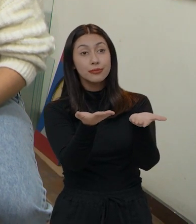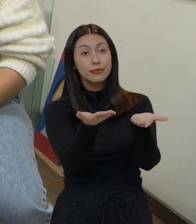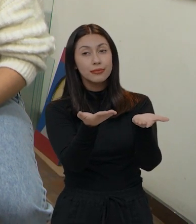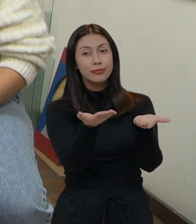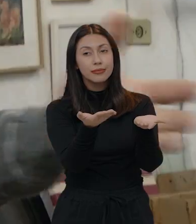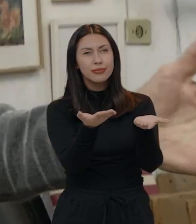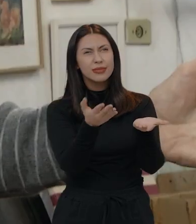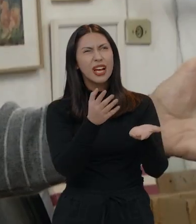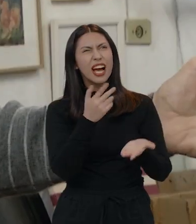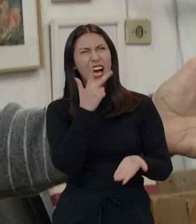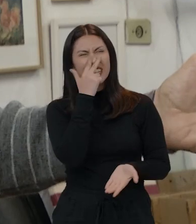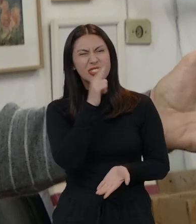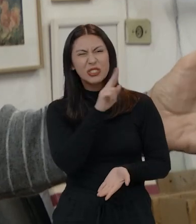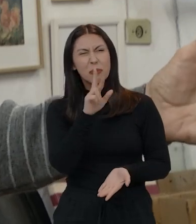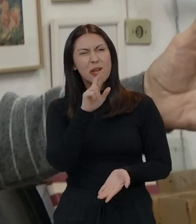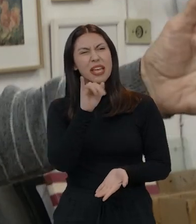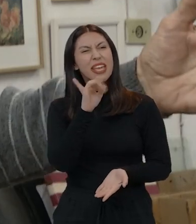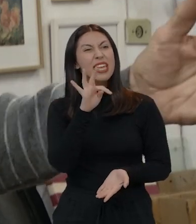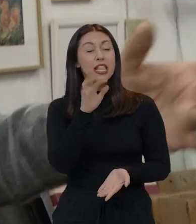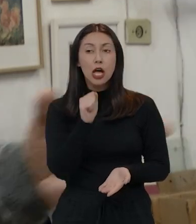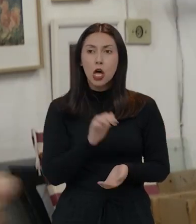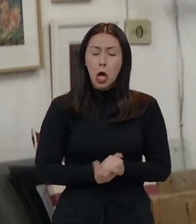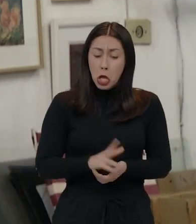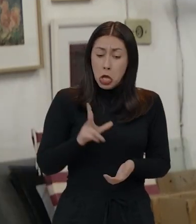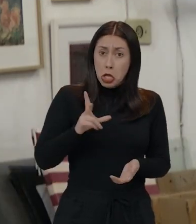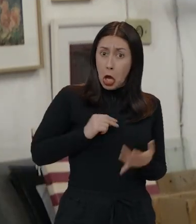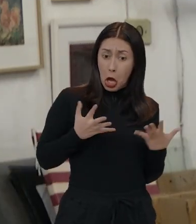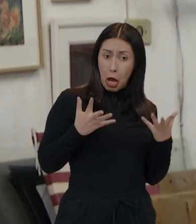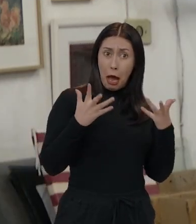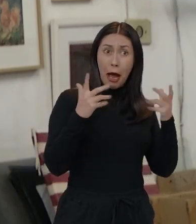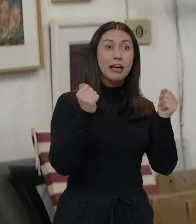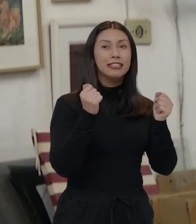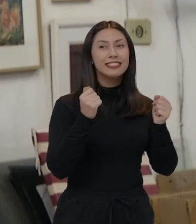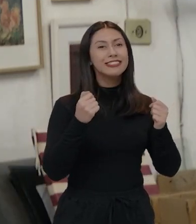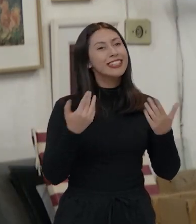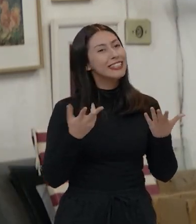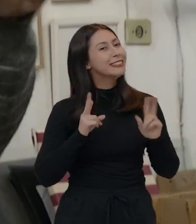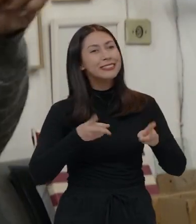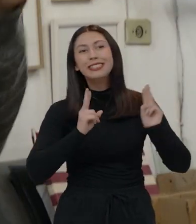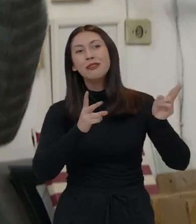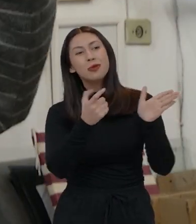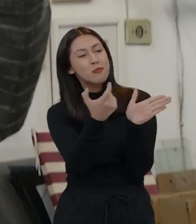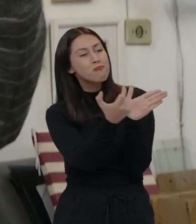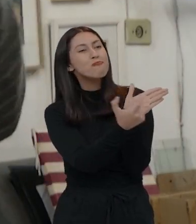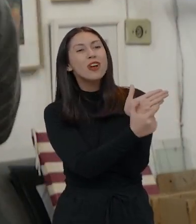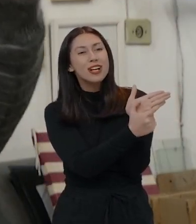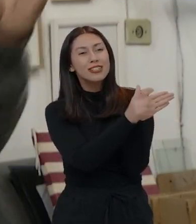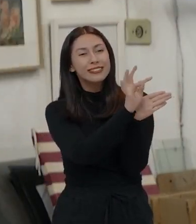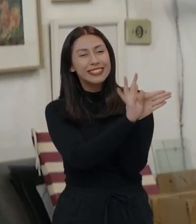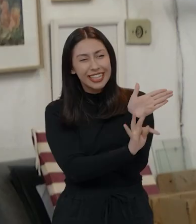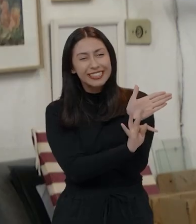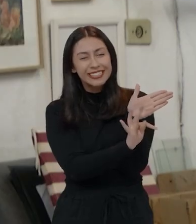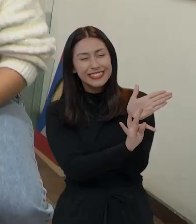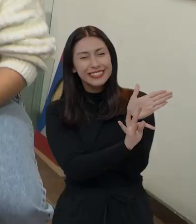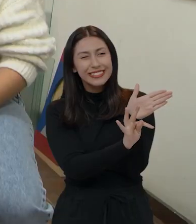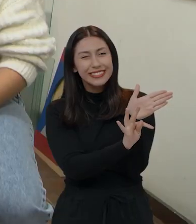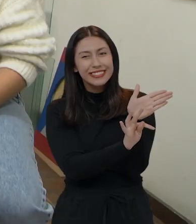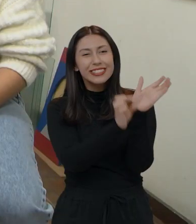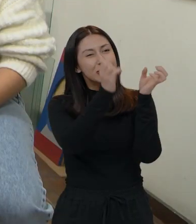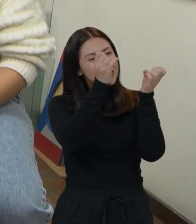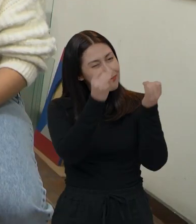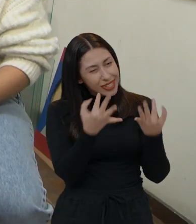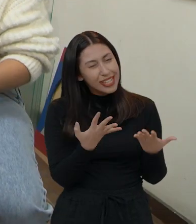se não me engano. Ela falou, poxa, mas que maravilha e tal. E aí todo o catálogo era publicado isso aí, né? Uhum.